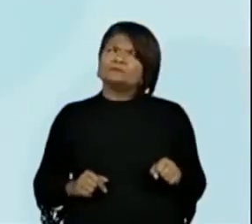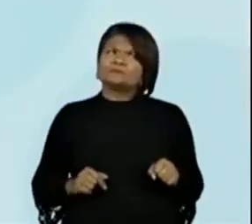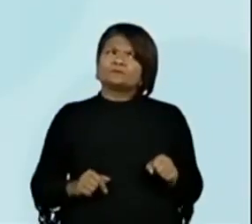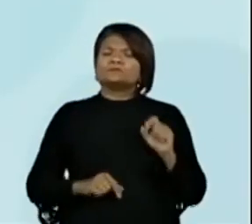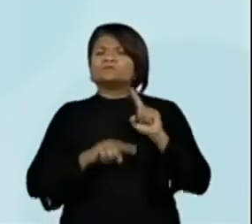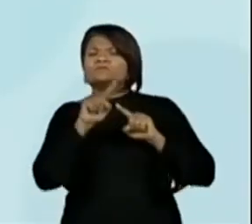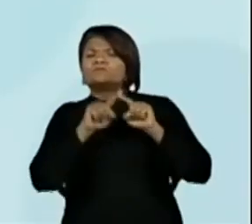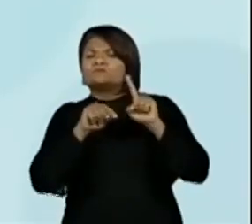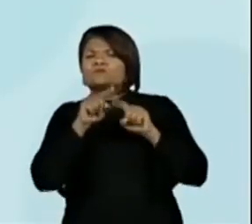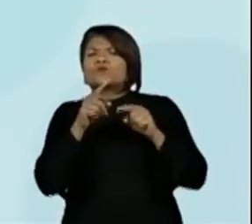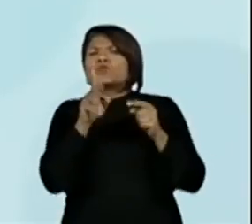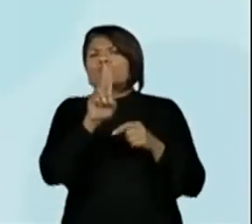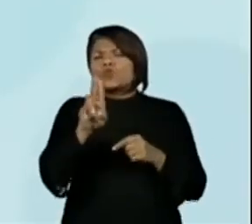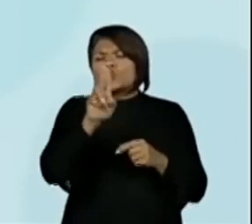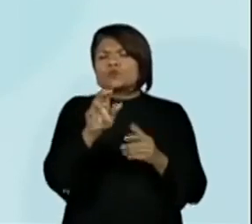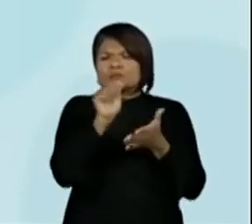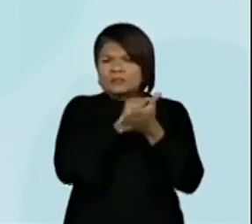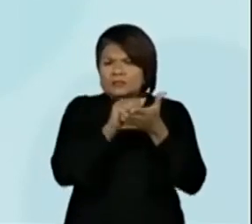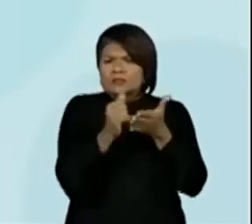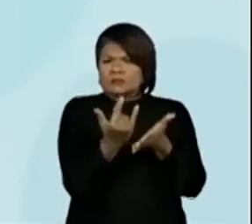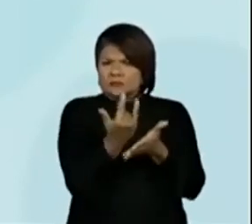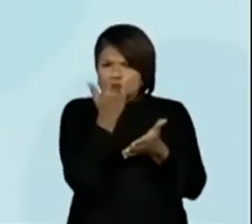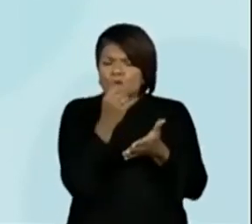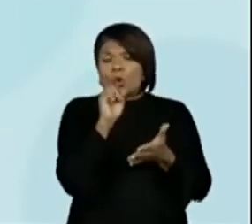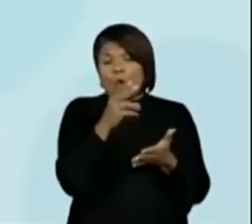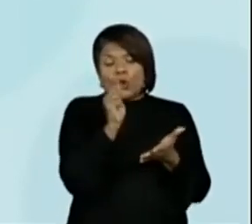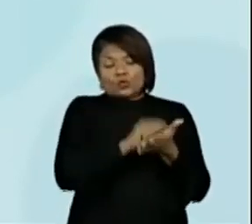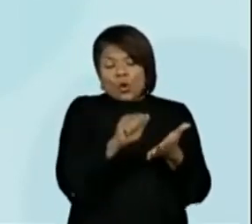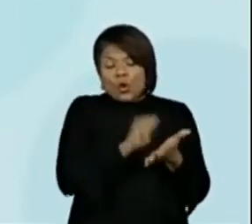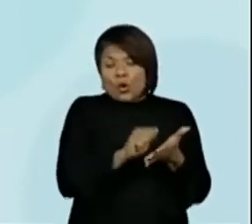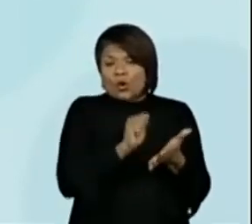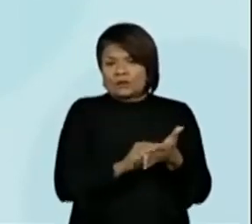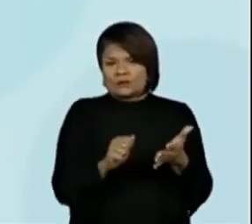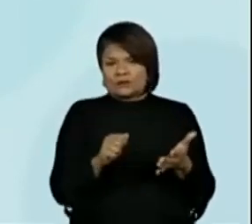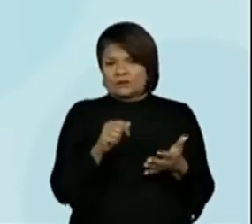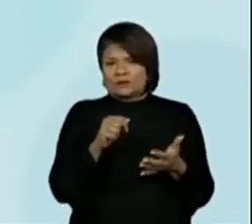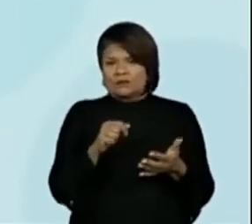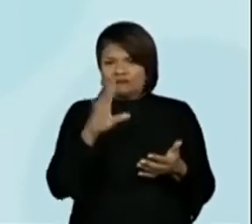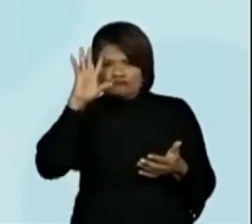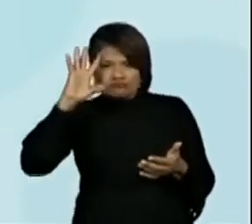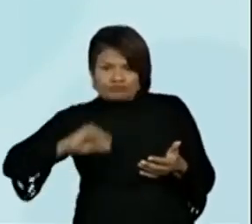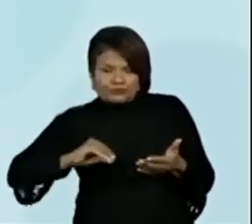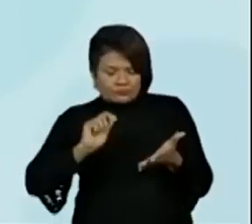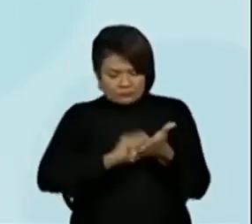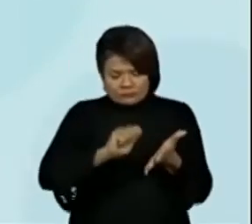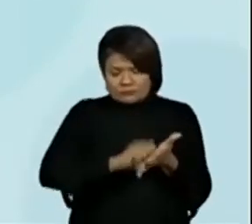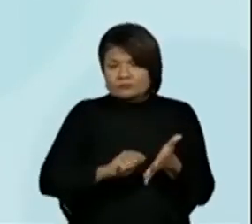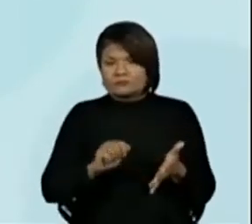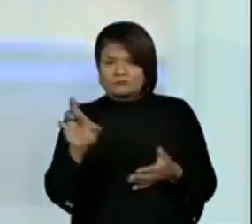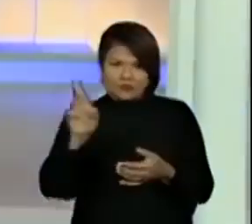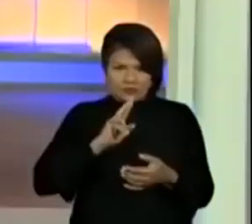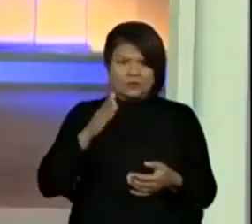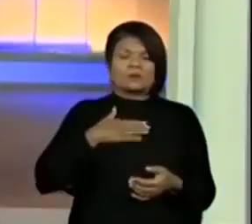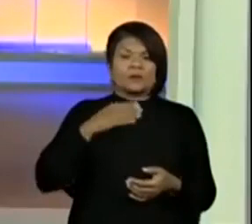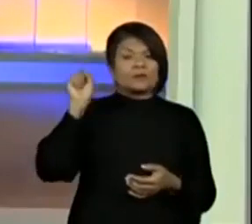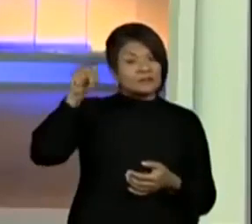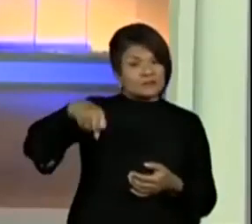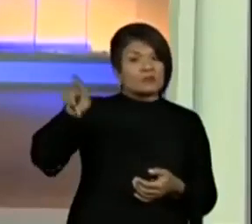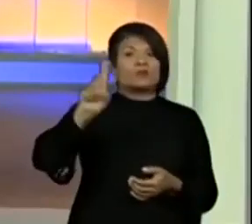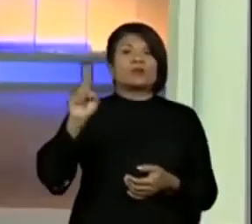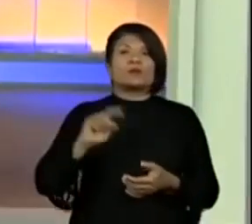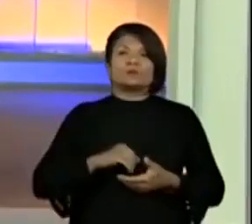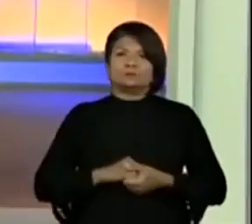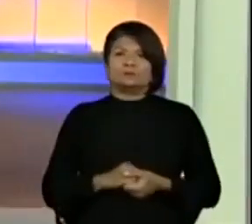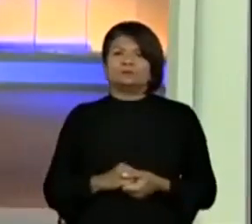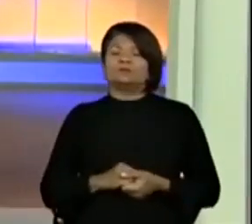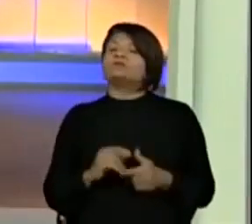exemplo, marca-texto para destacar ou tomar notas das informações durante a leitura? Você faz isso? Responda para mim, sim ou não? Sim ou